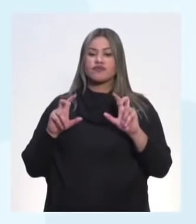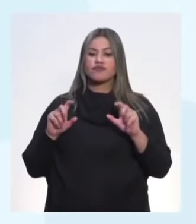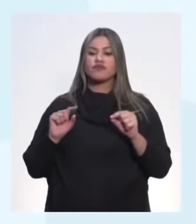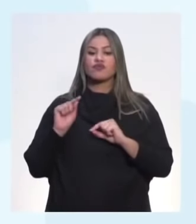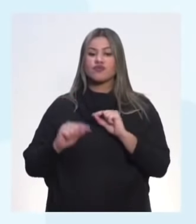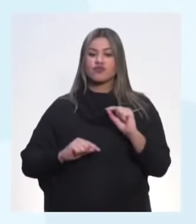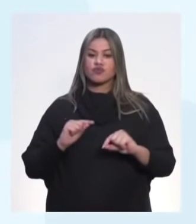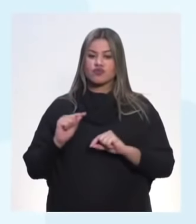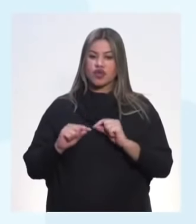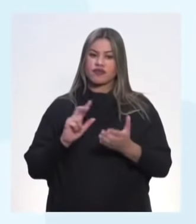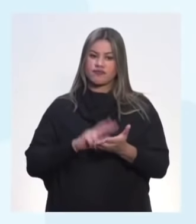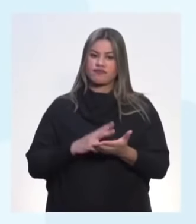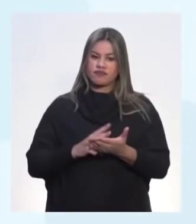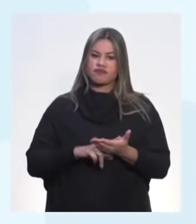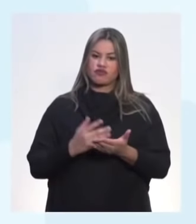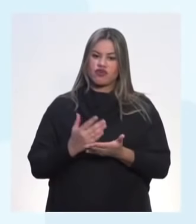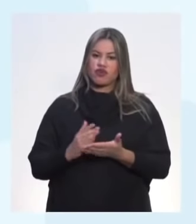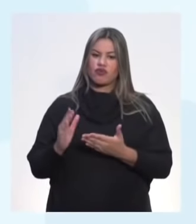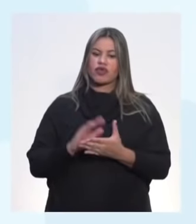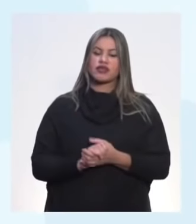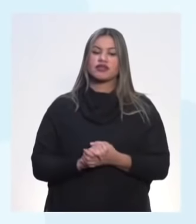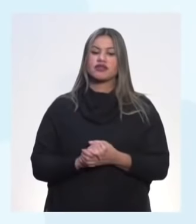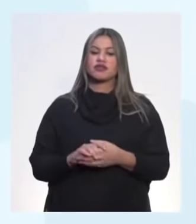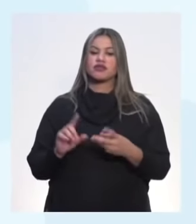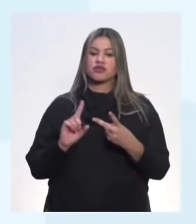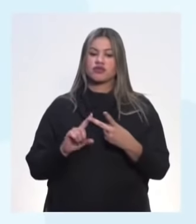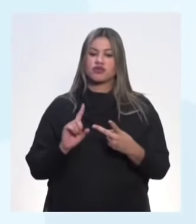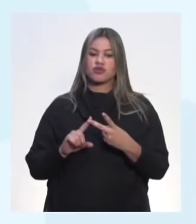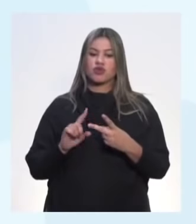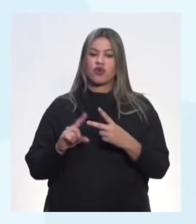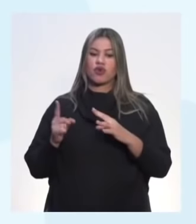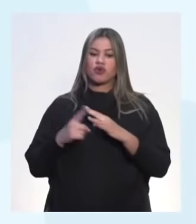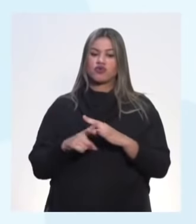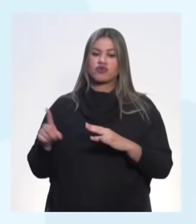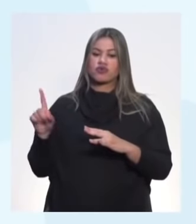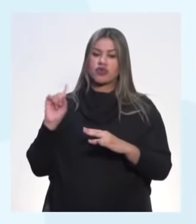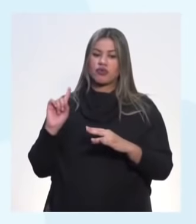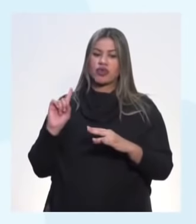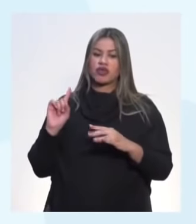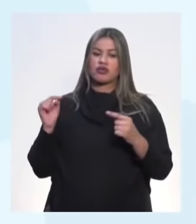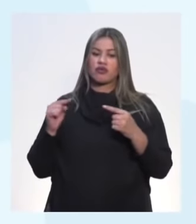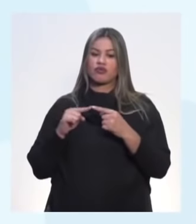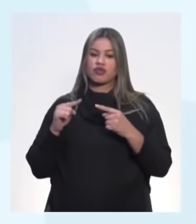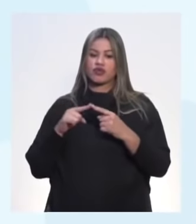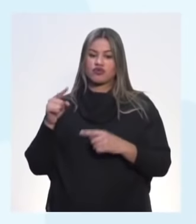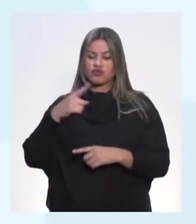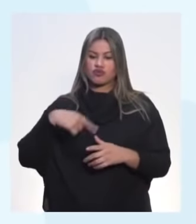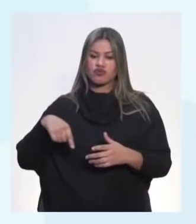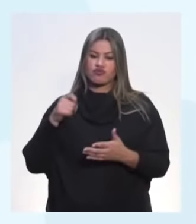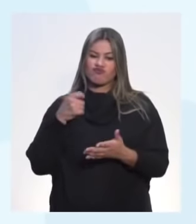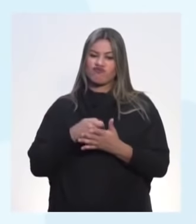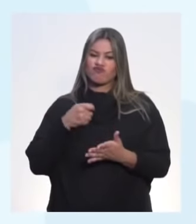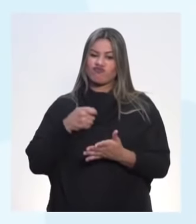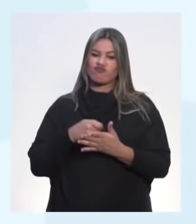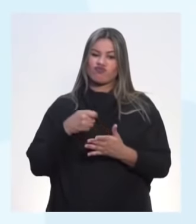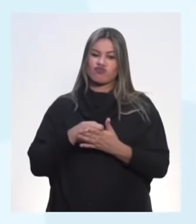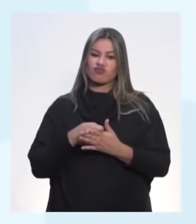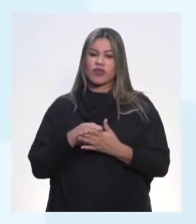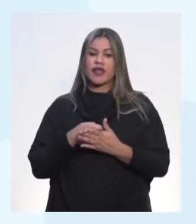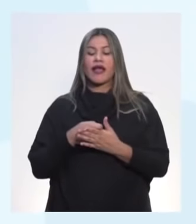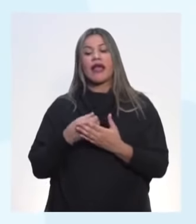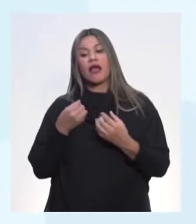gente começa a interpretação do texto. E2, o distanciamento social a que nós humanos estamos sendo submetidos tem sido algo